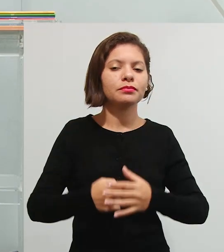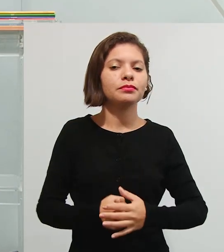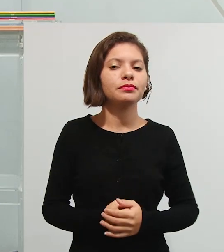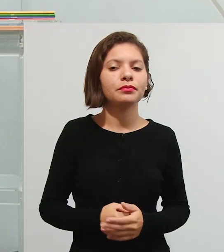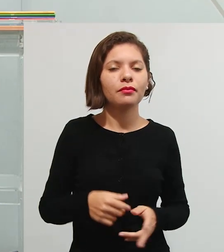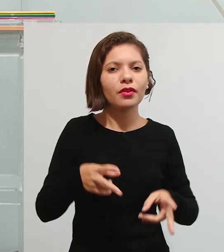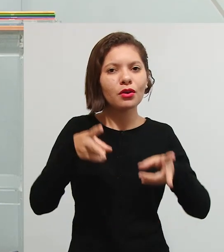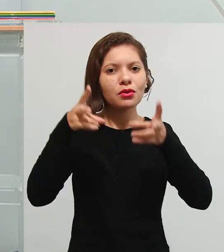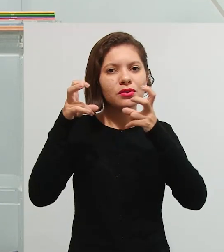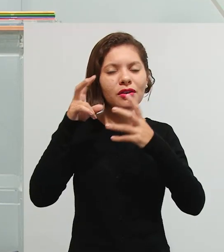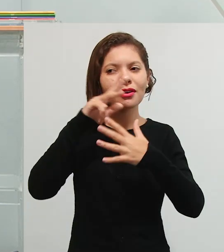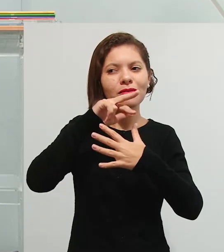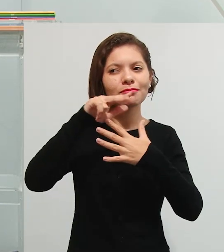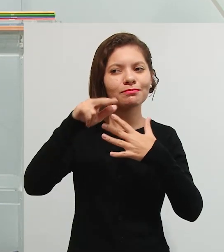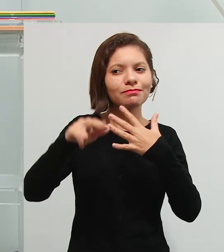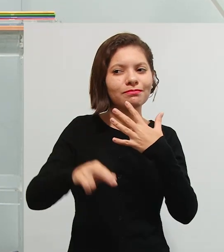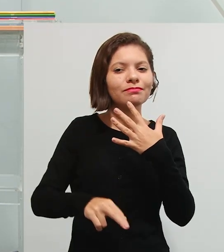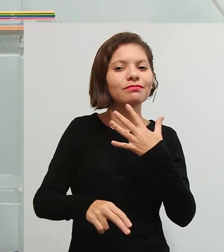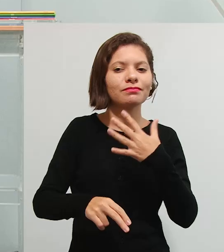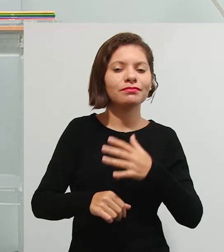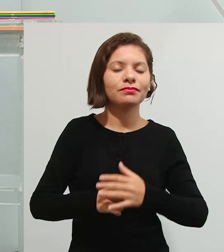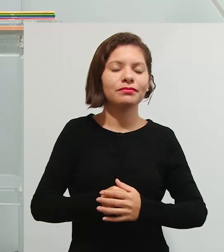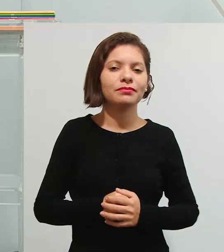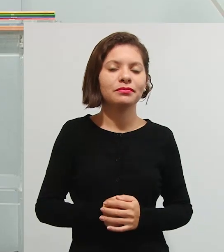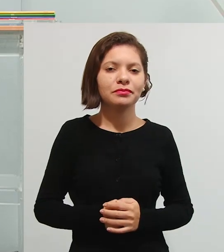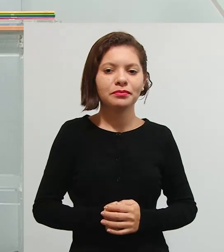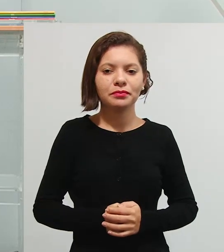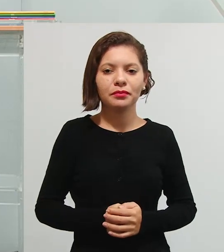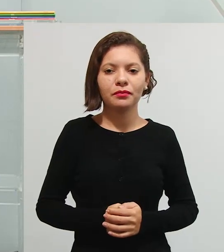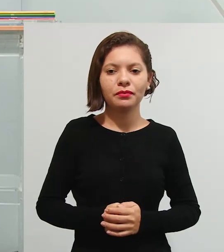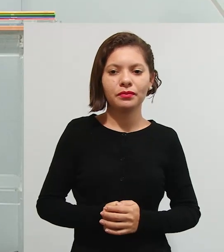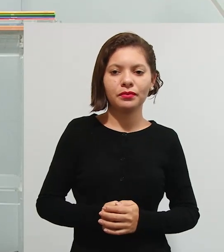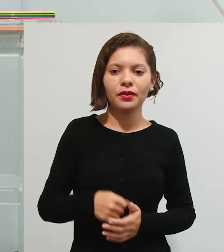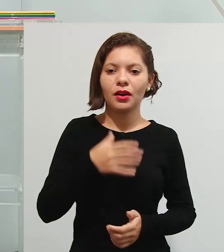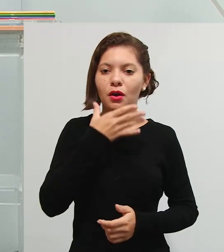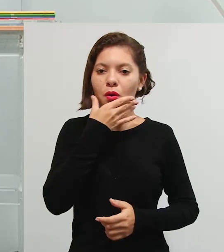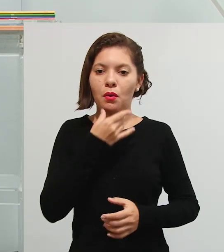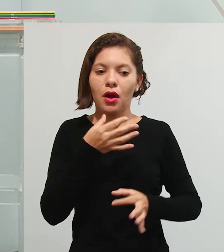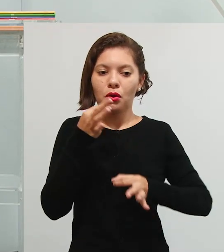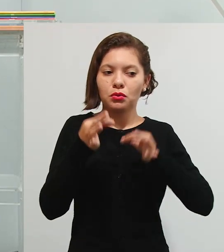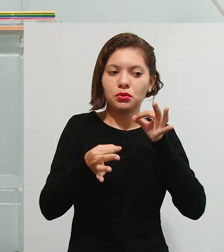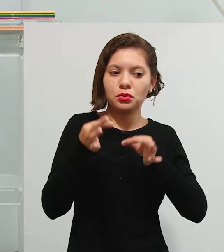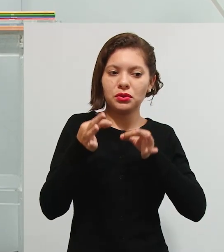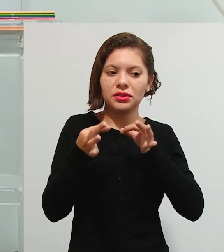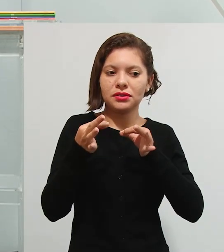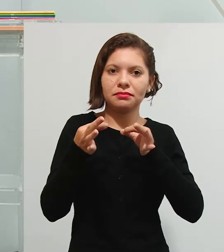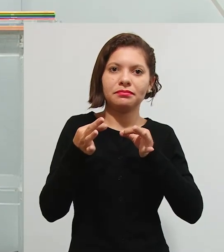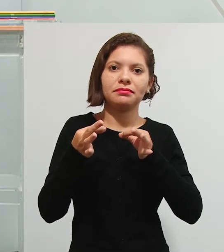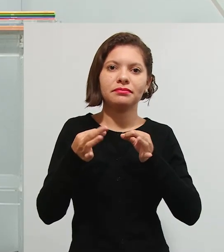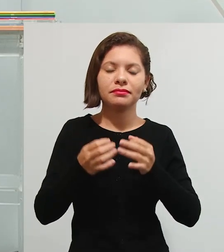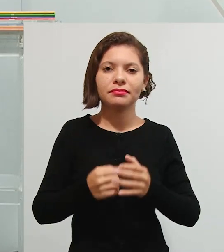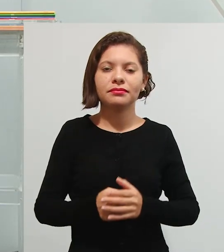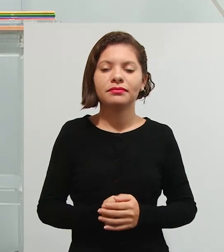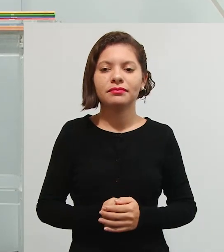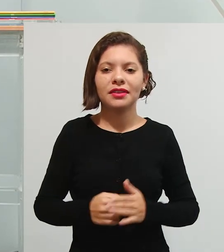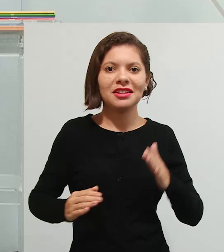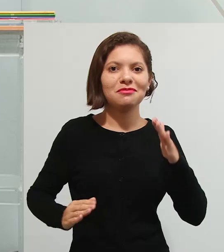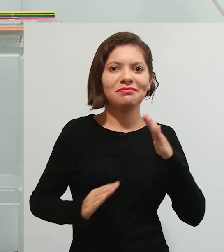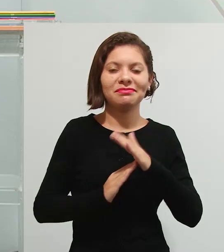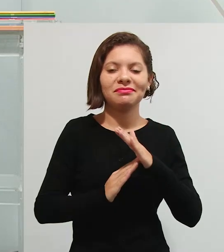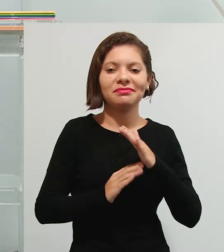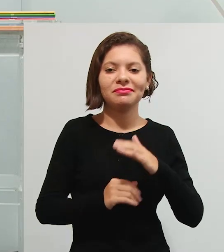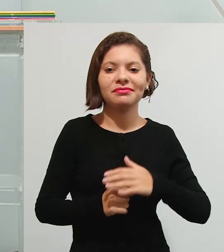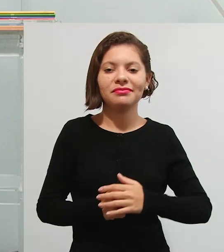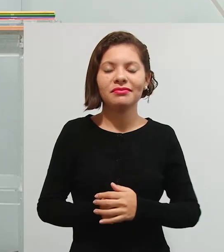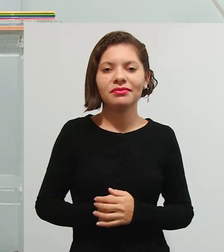a diversidade com maior facilidade do que um olhar parcial, que é o nosso. Mas as limitações